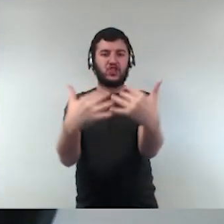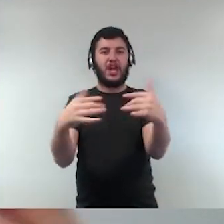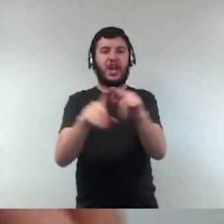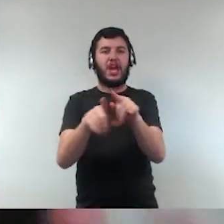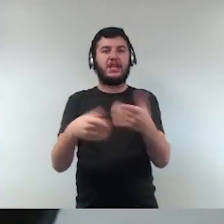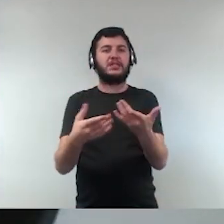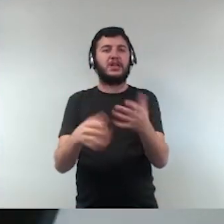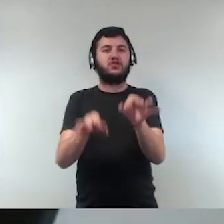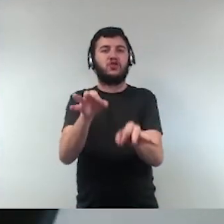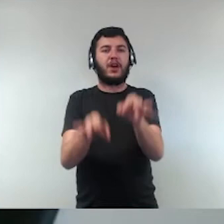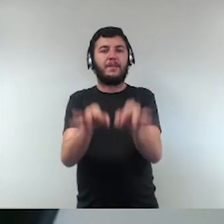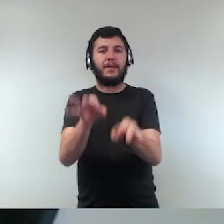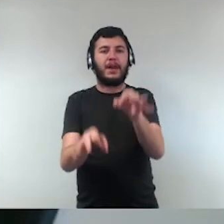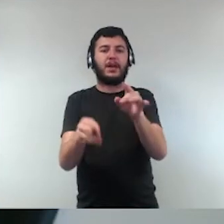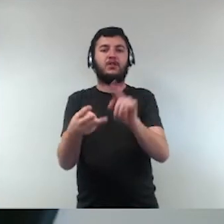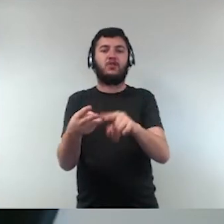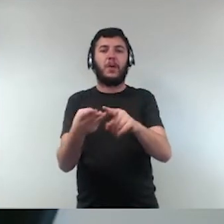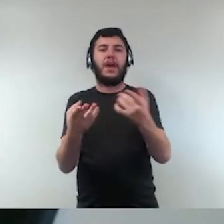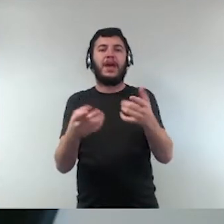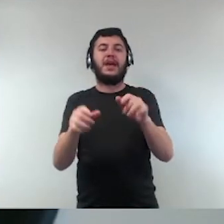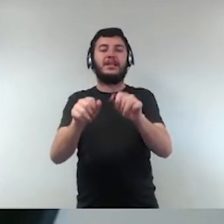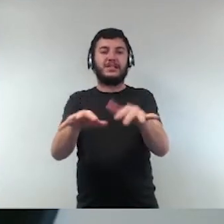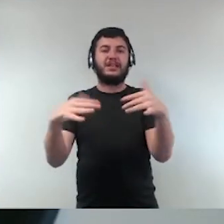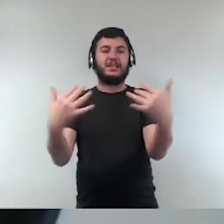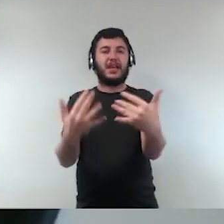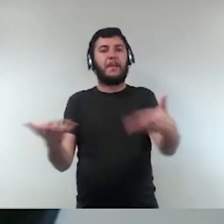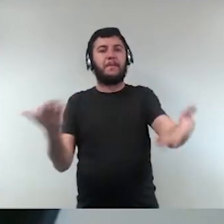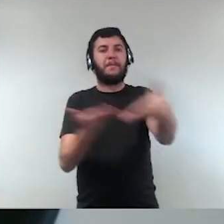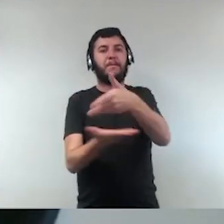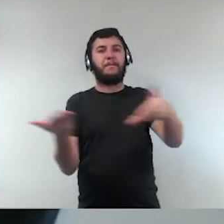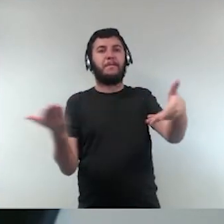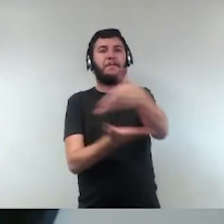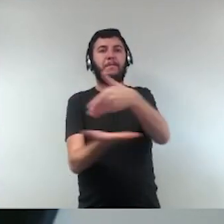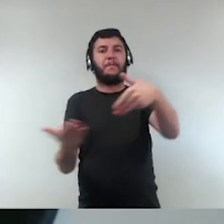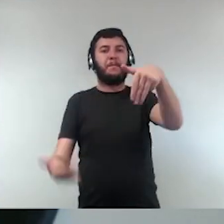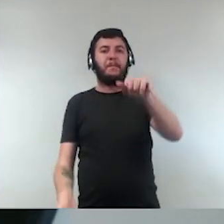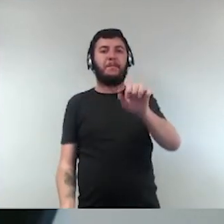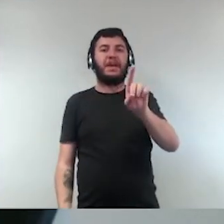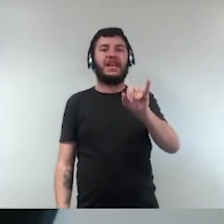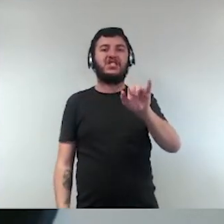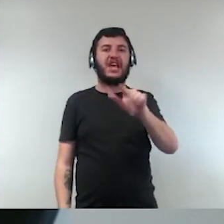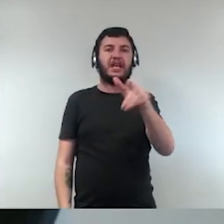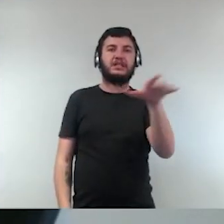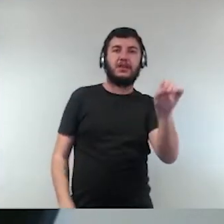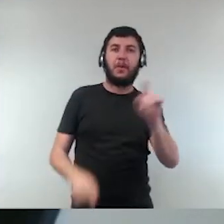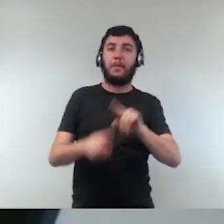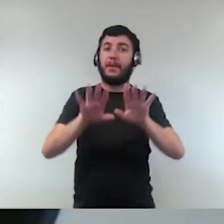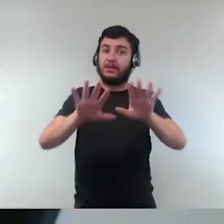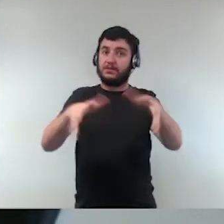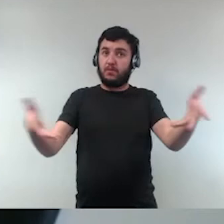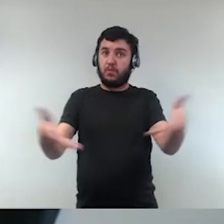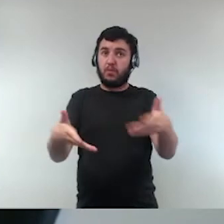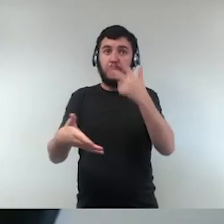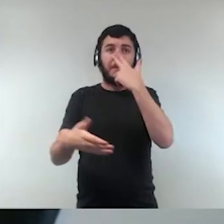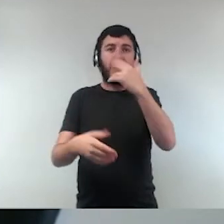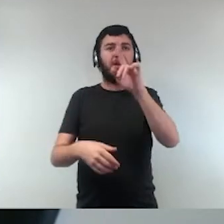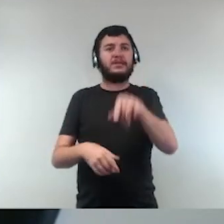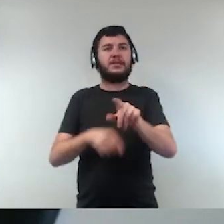nas sessões de mediação e assim por diante. Me parece que agora isso é praticamente